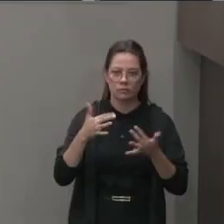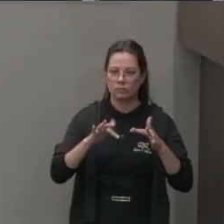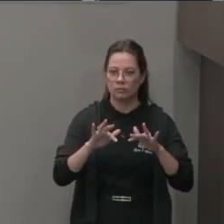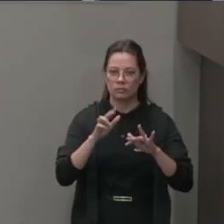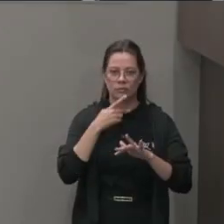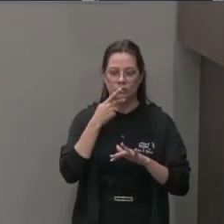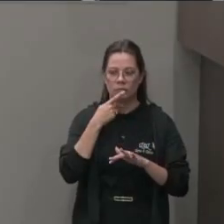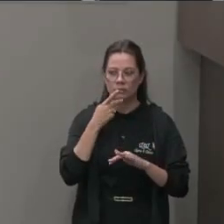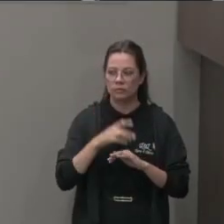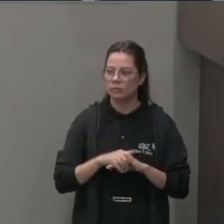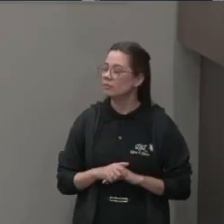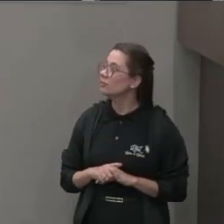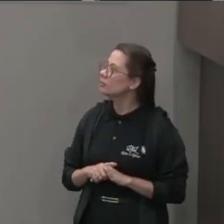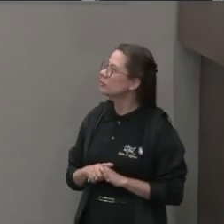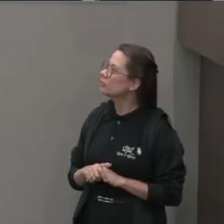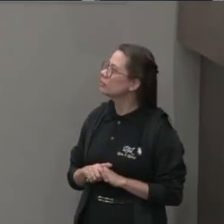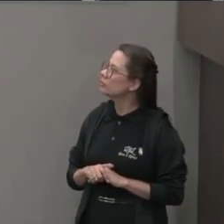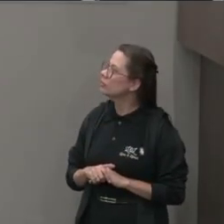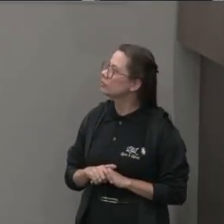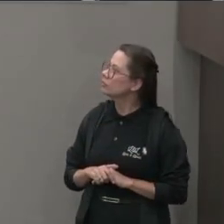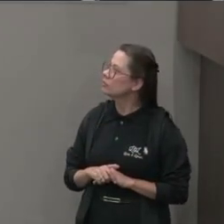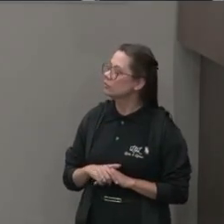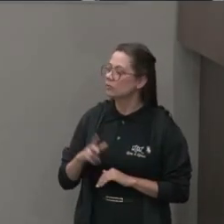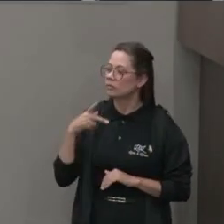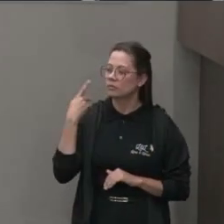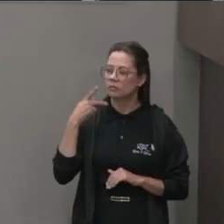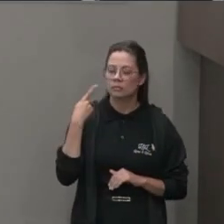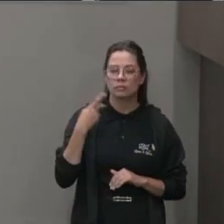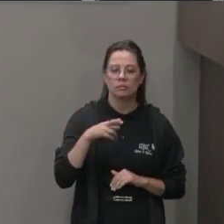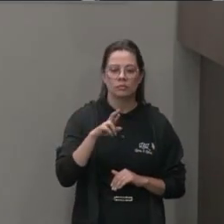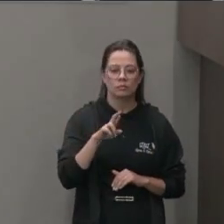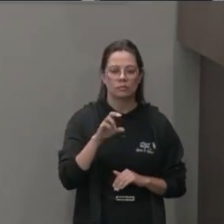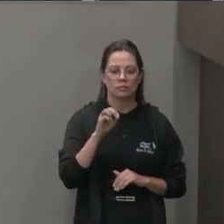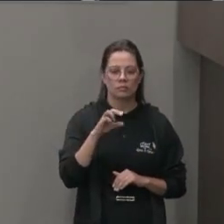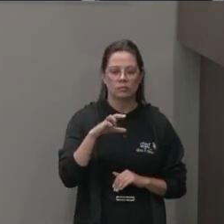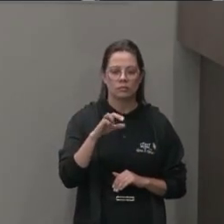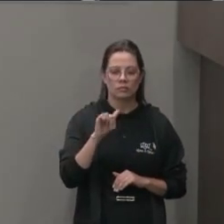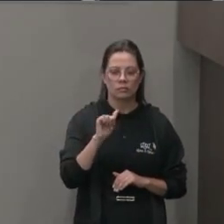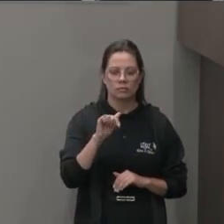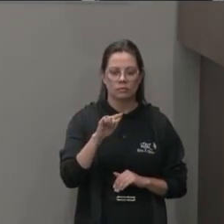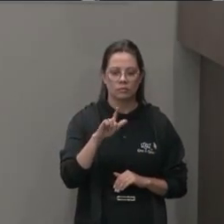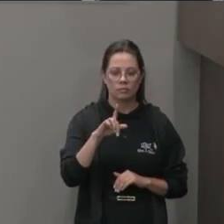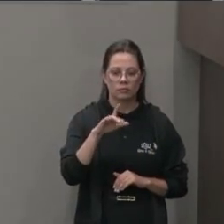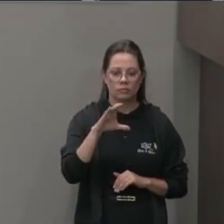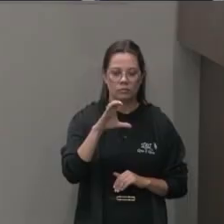O vereador declina. Próximo vereador Ronaldo Severo da Silva,